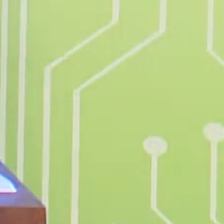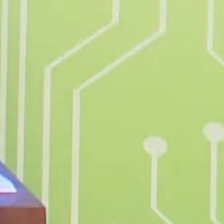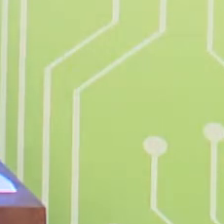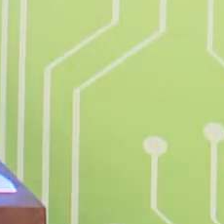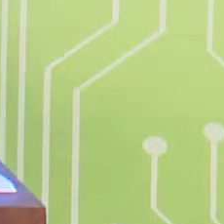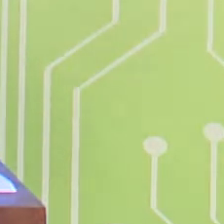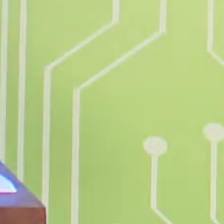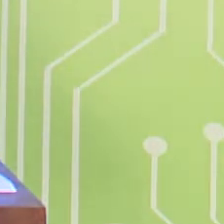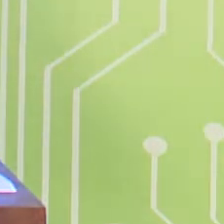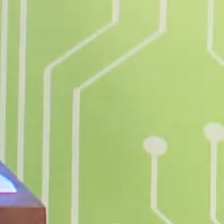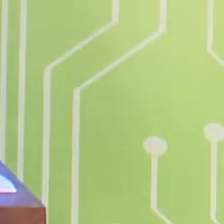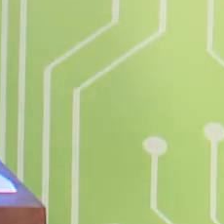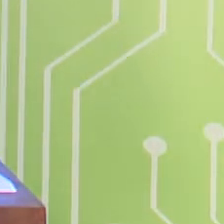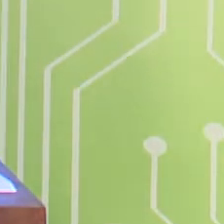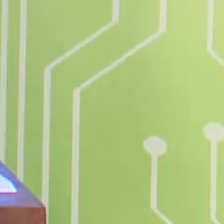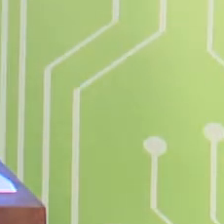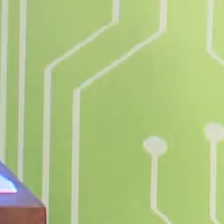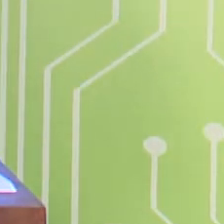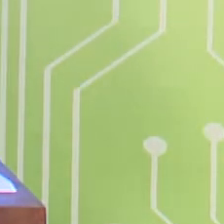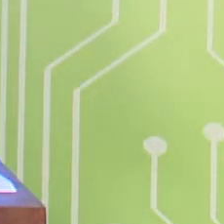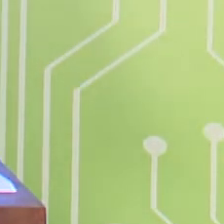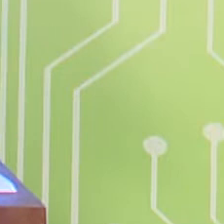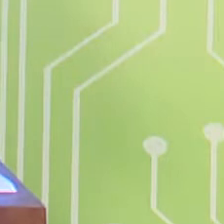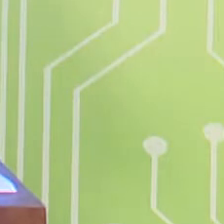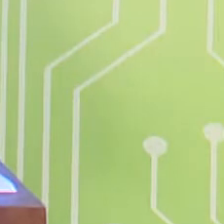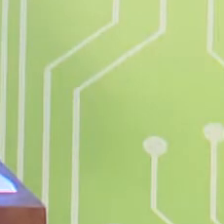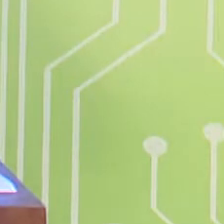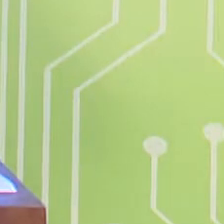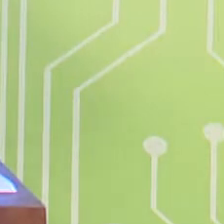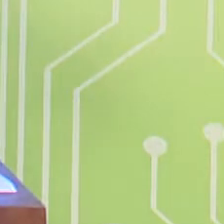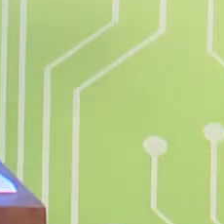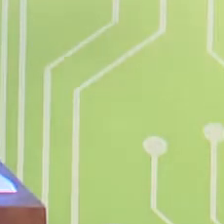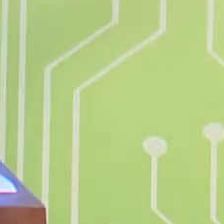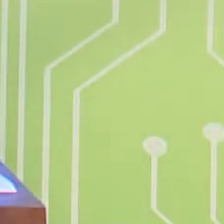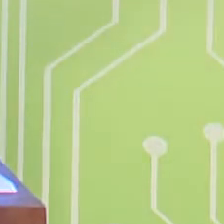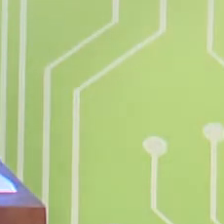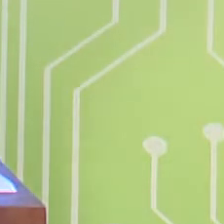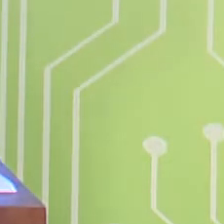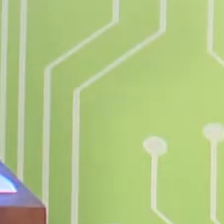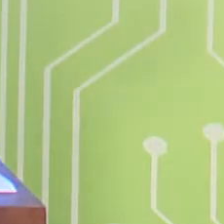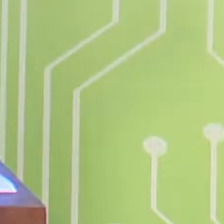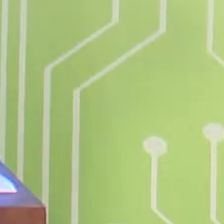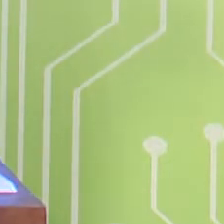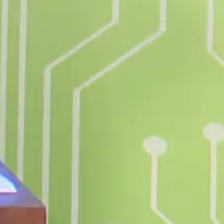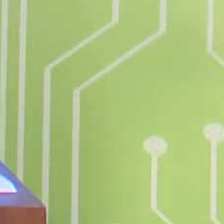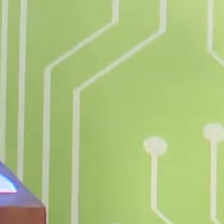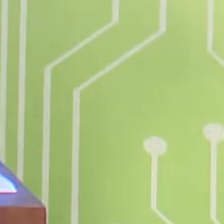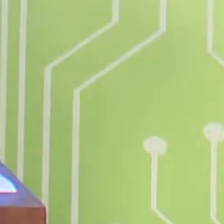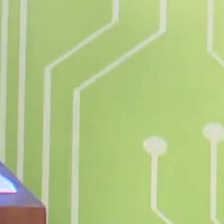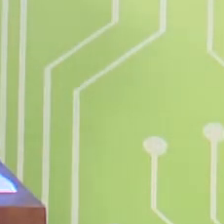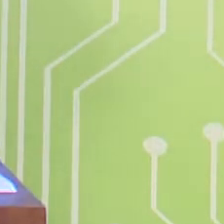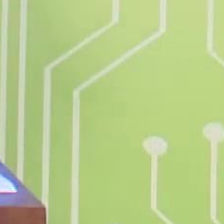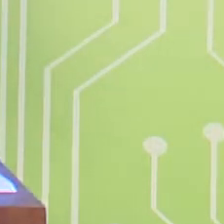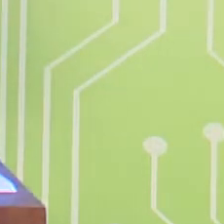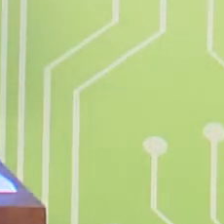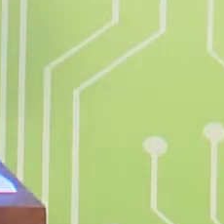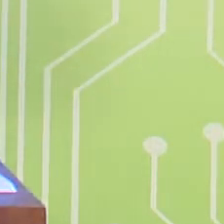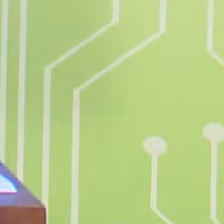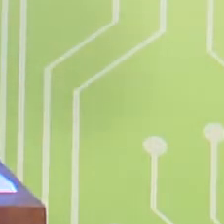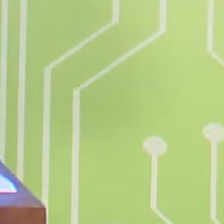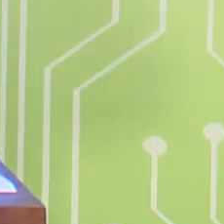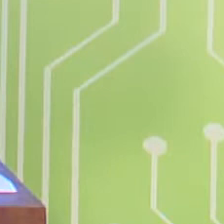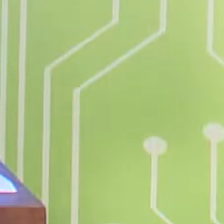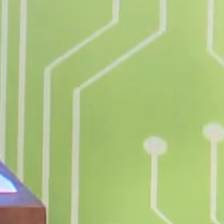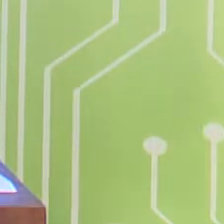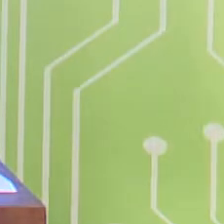de vocês, precisamos aí que vocês enviem as respostas. Sei que tem algumas pessoas que estão olhando para a atividade de hoje e falou: meu